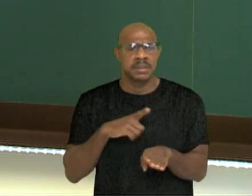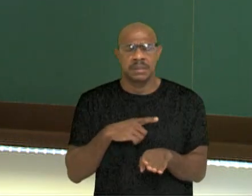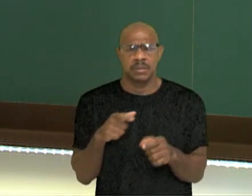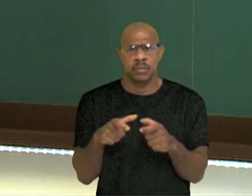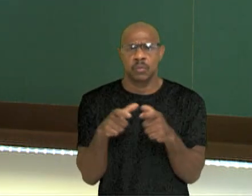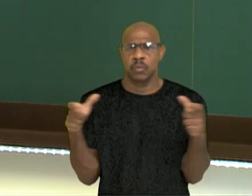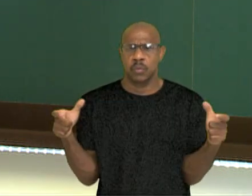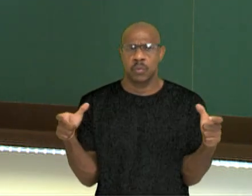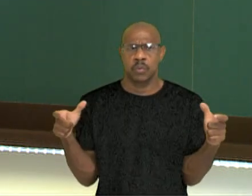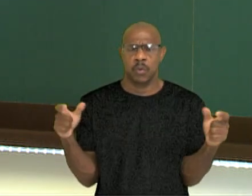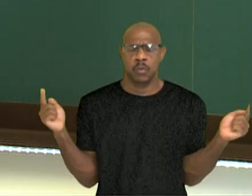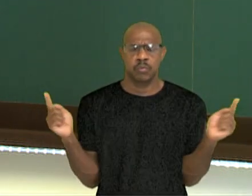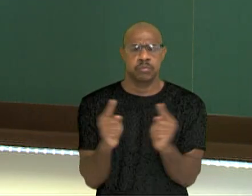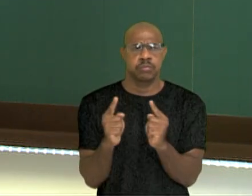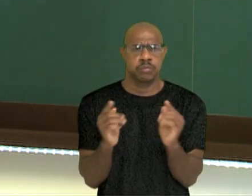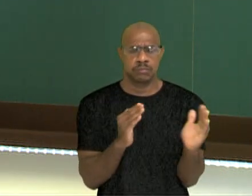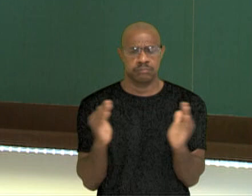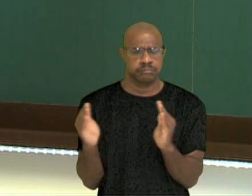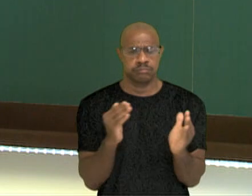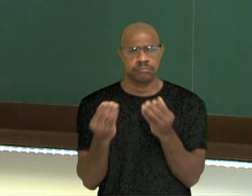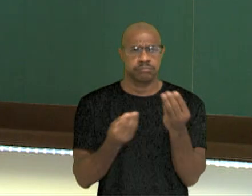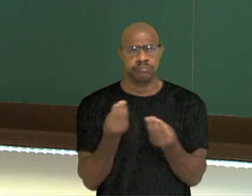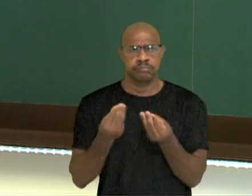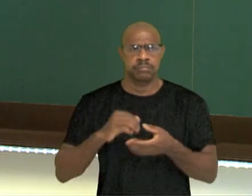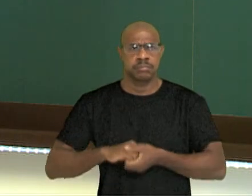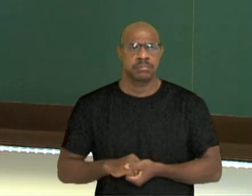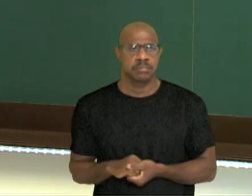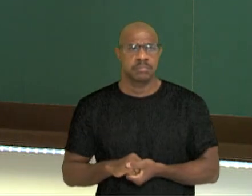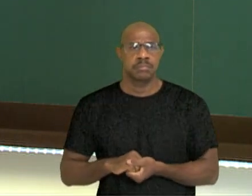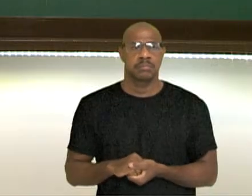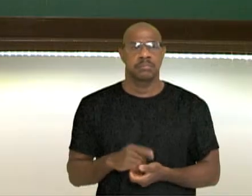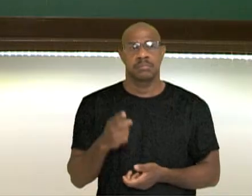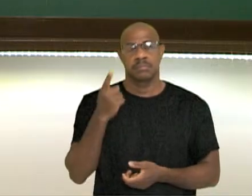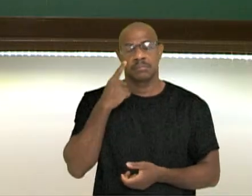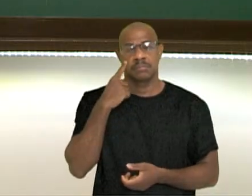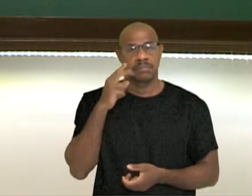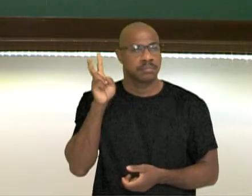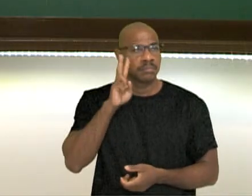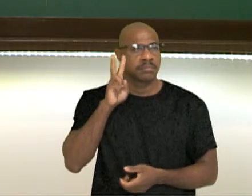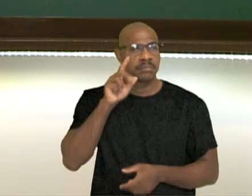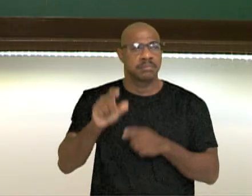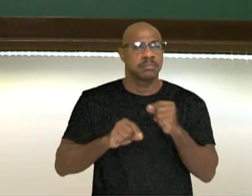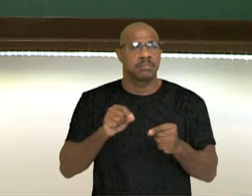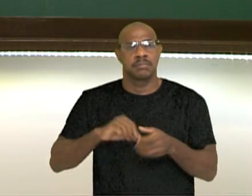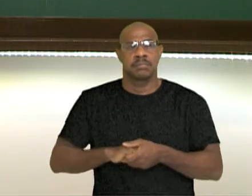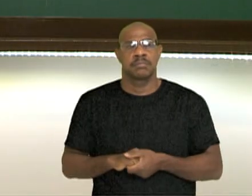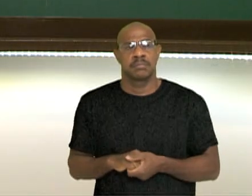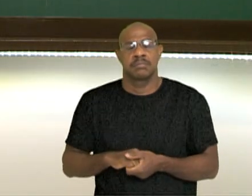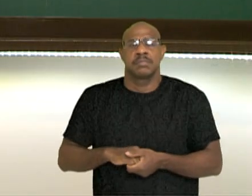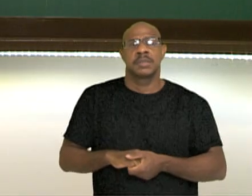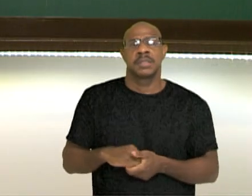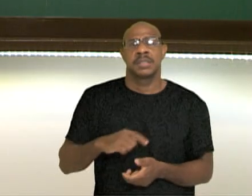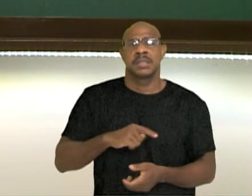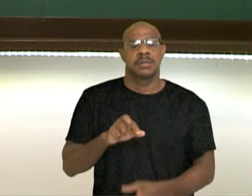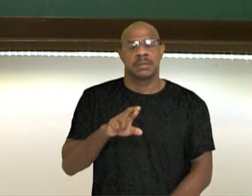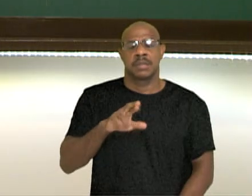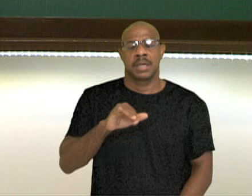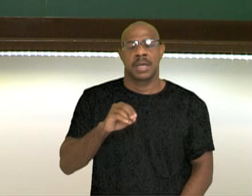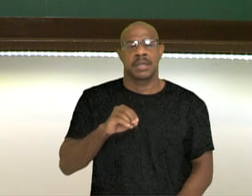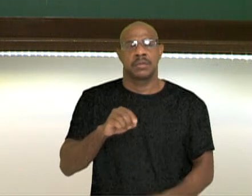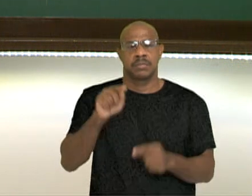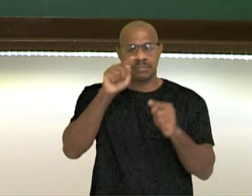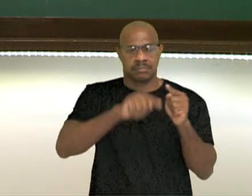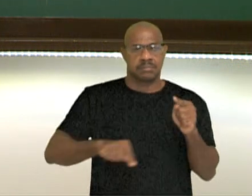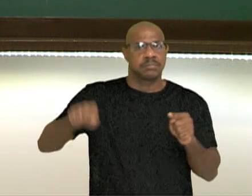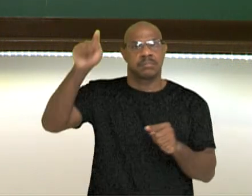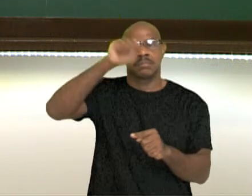ou num intervalinho pequeno? Vamos lembrar daquela questão da circunferência trigonométrica, ela ter o raio unitário. Isso